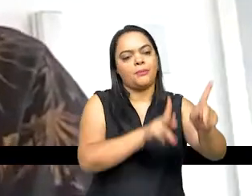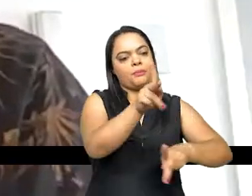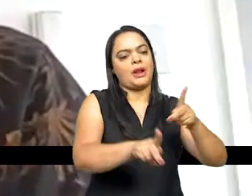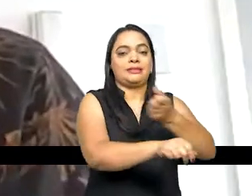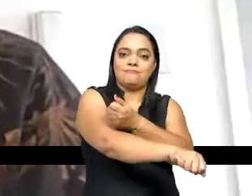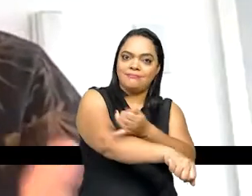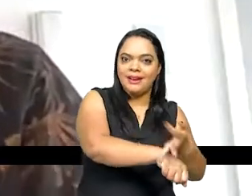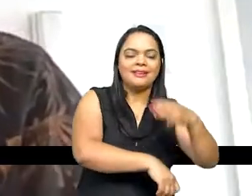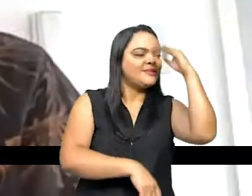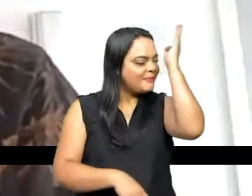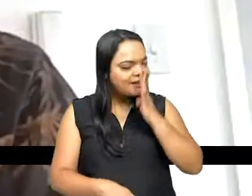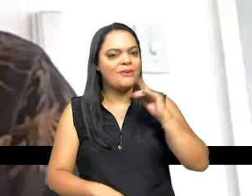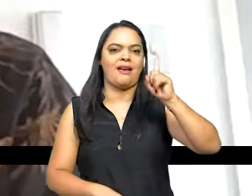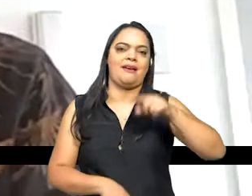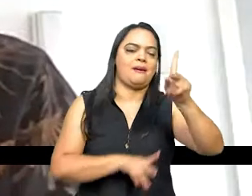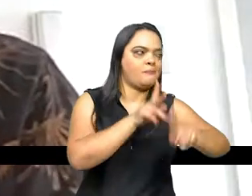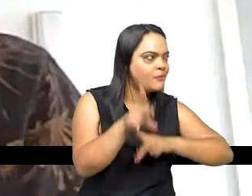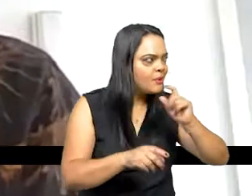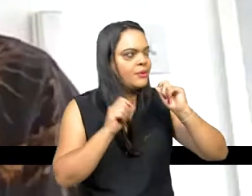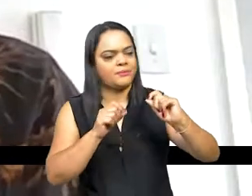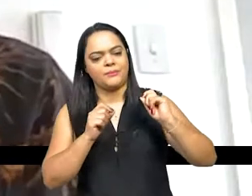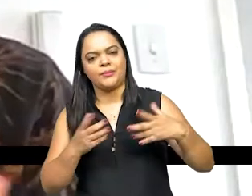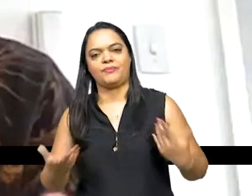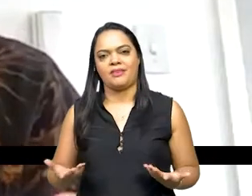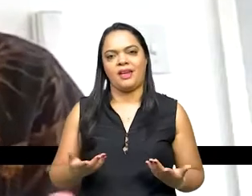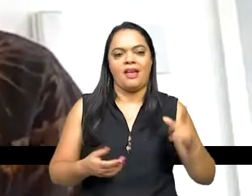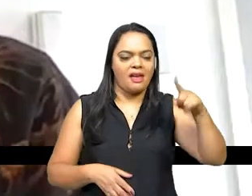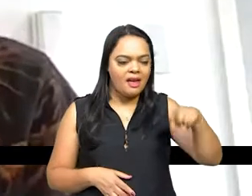Brasil, que foi justamente essa população que, ainda que